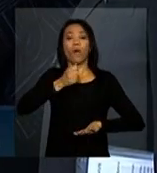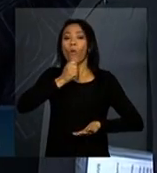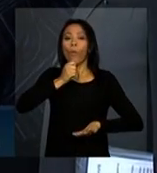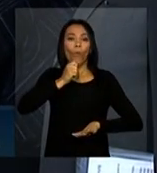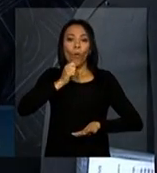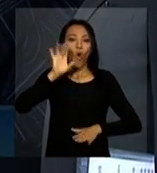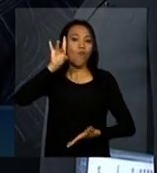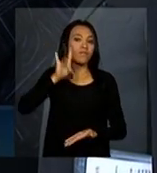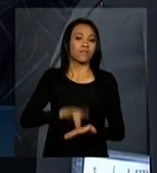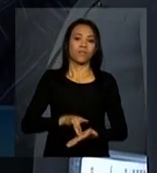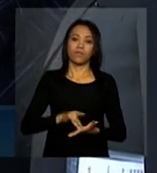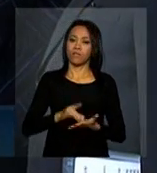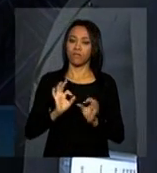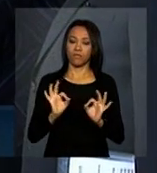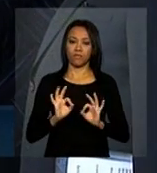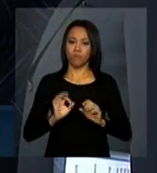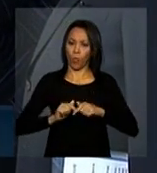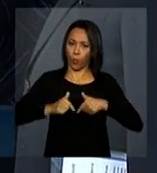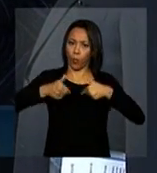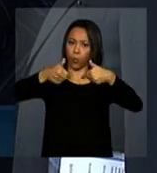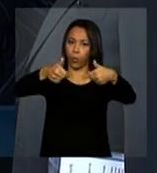sido oficializados.